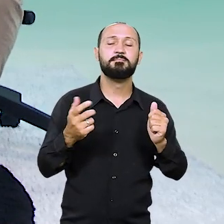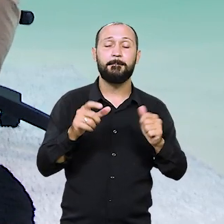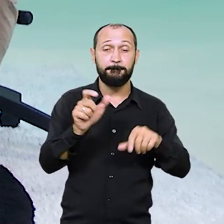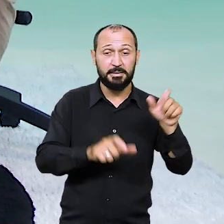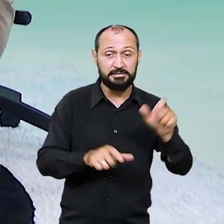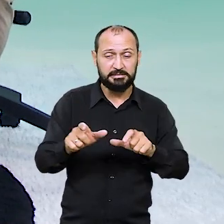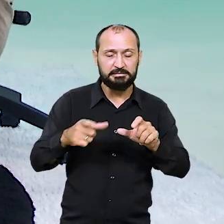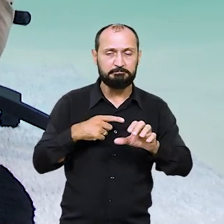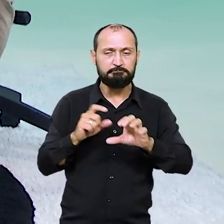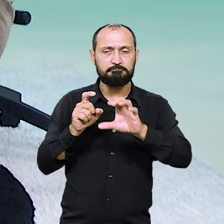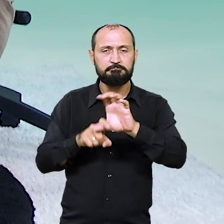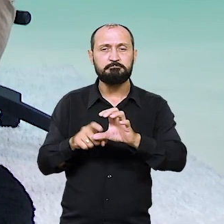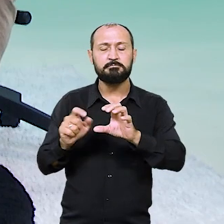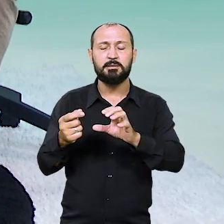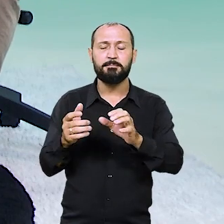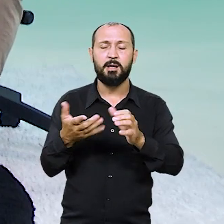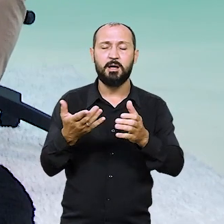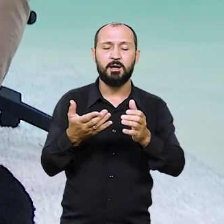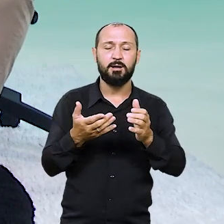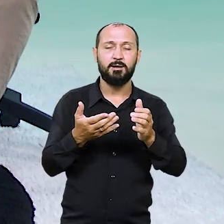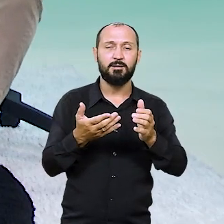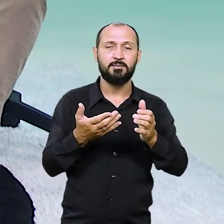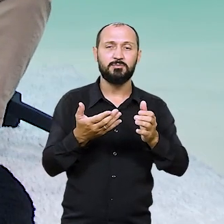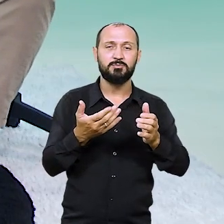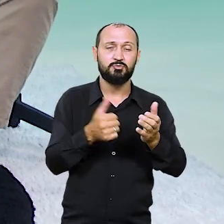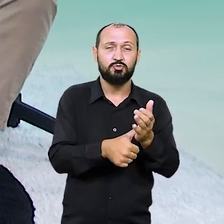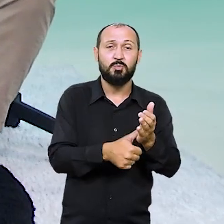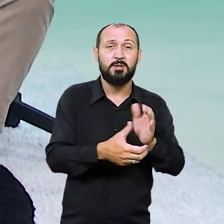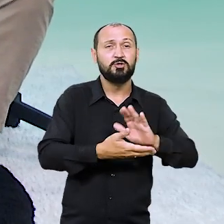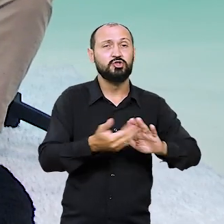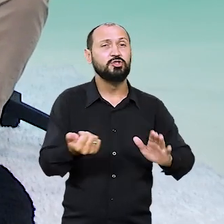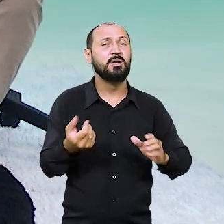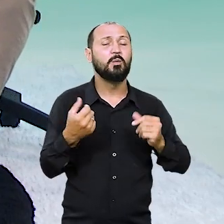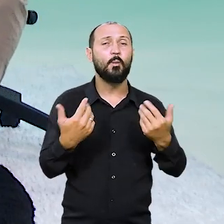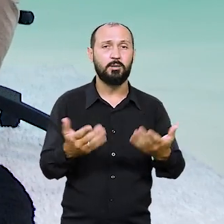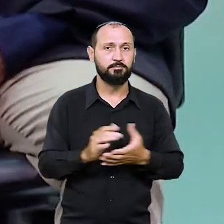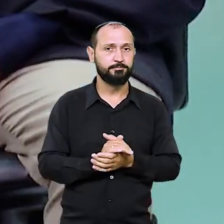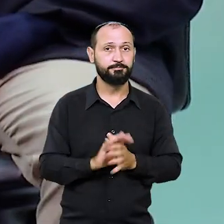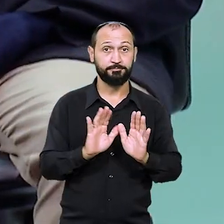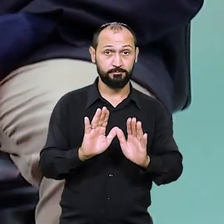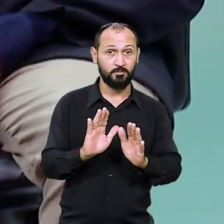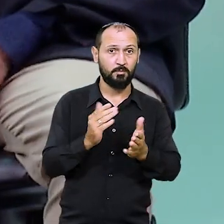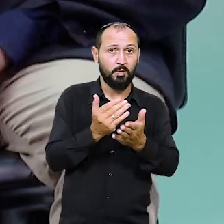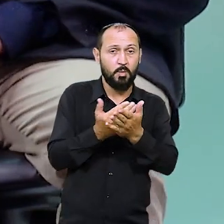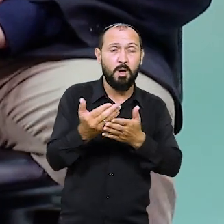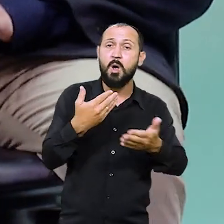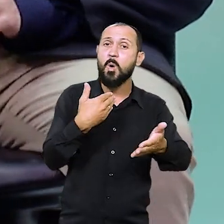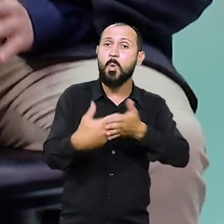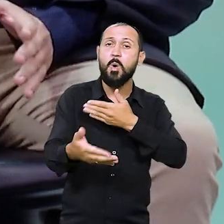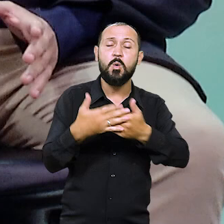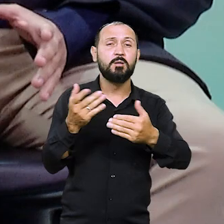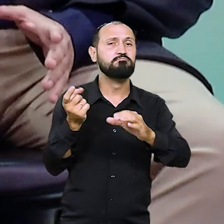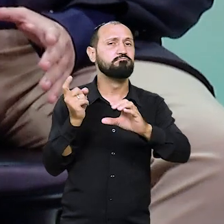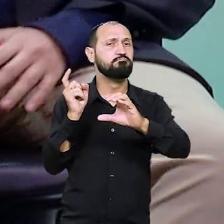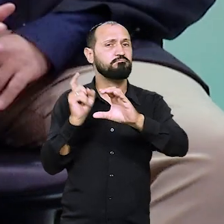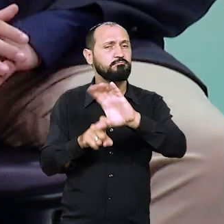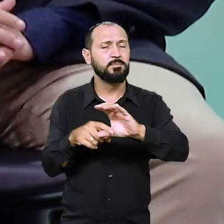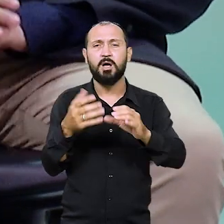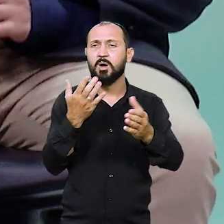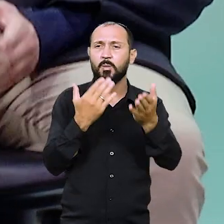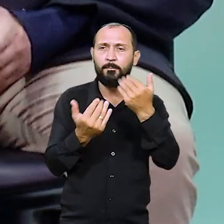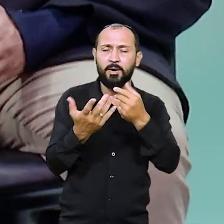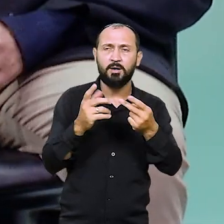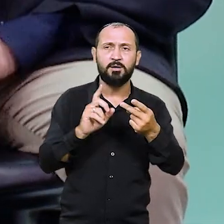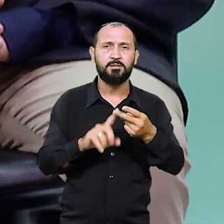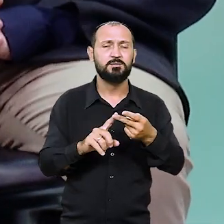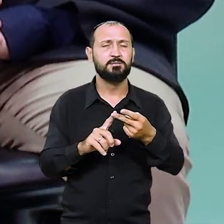para o devedor ter os seus documentos suspensos. Certo, Paulo. Então, em princípio, qualquer espécie de dívida, seja